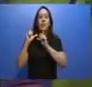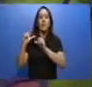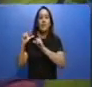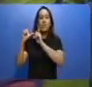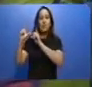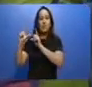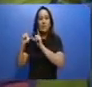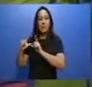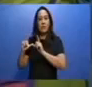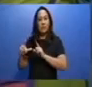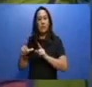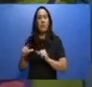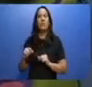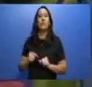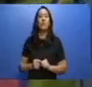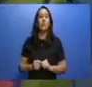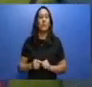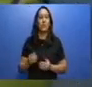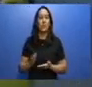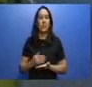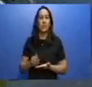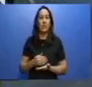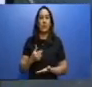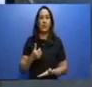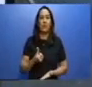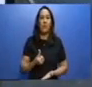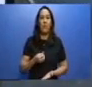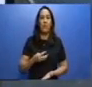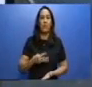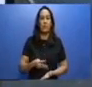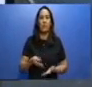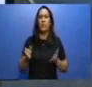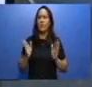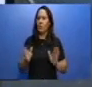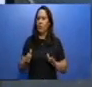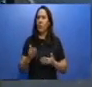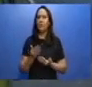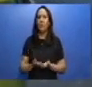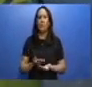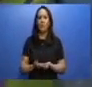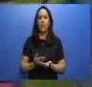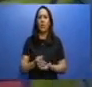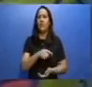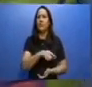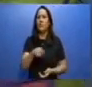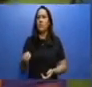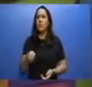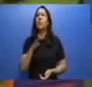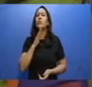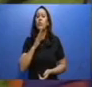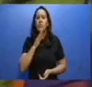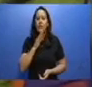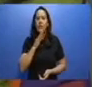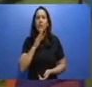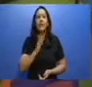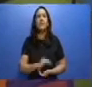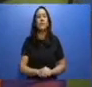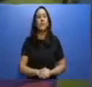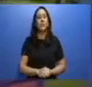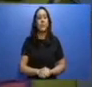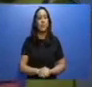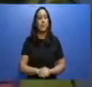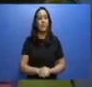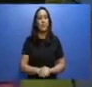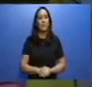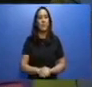Lá na página 63. Tudo isso aqui vocês já estudaram, tá? No primeiro ano, até na